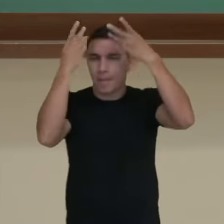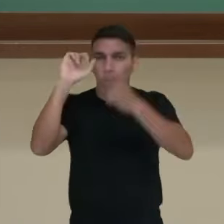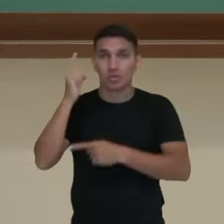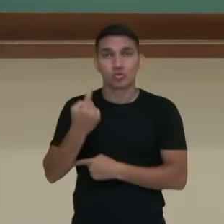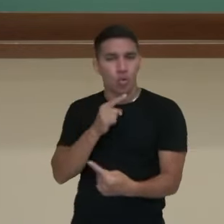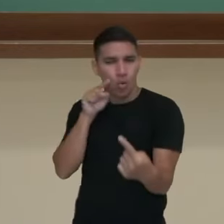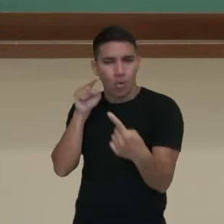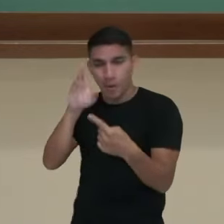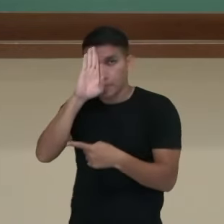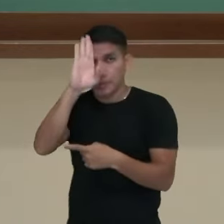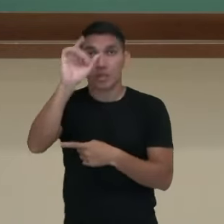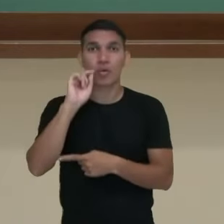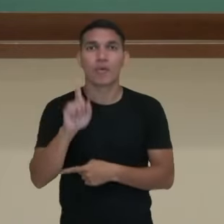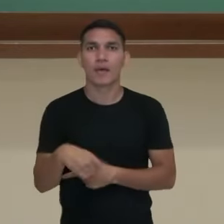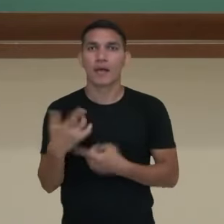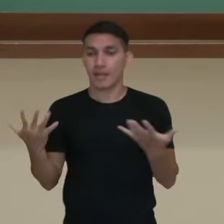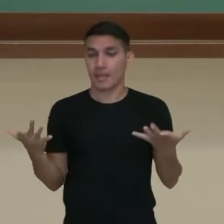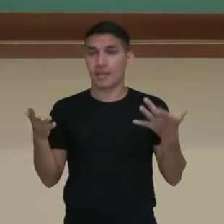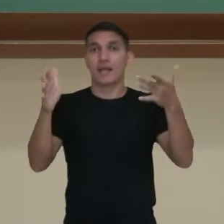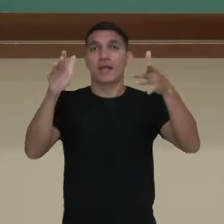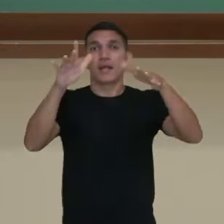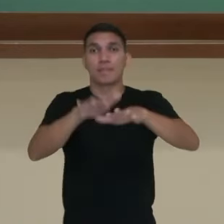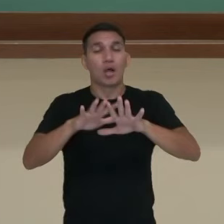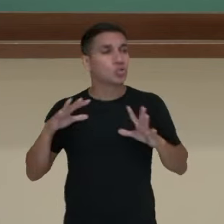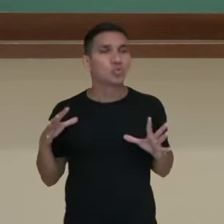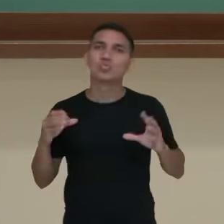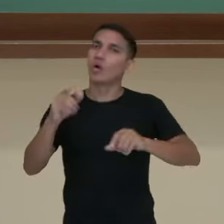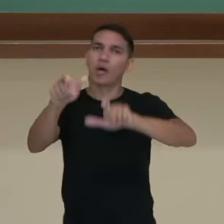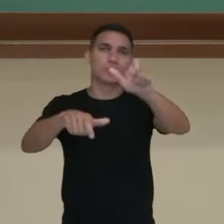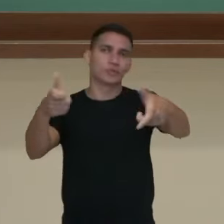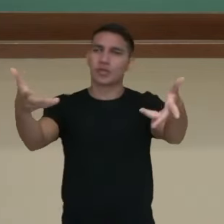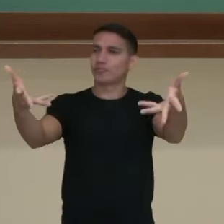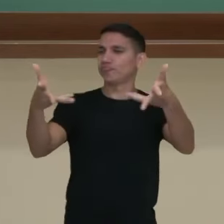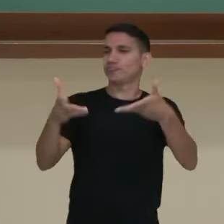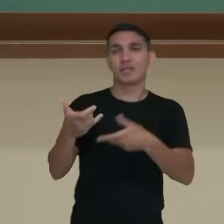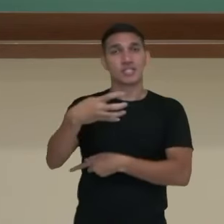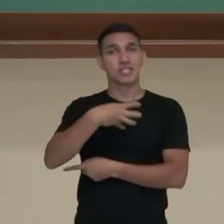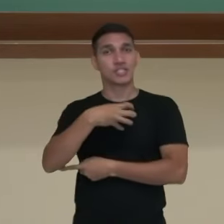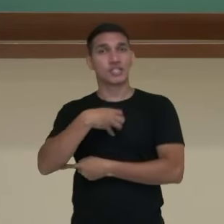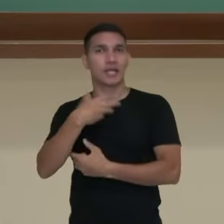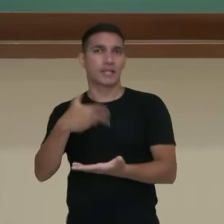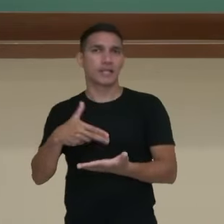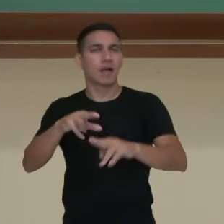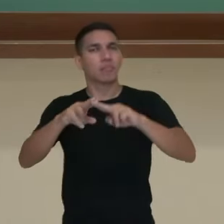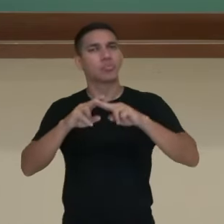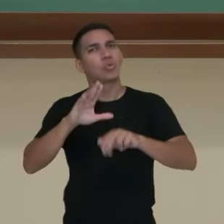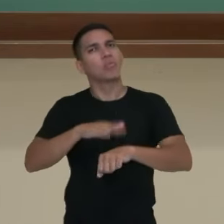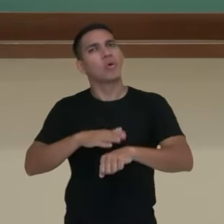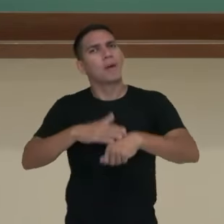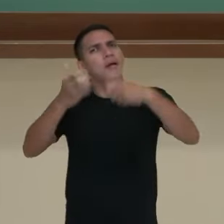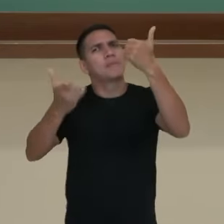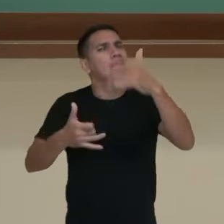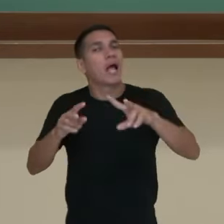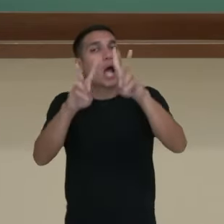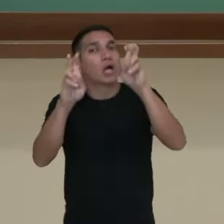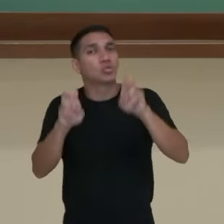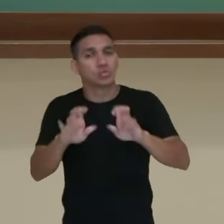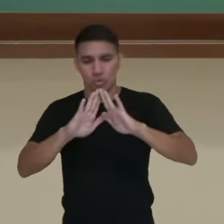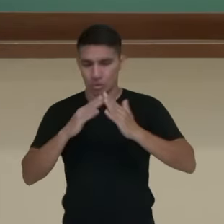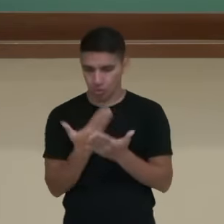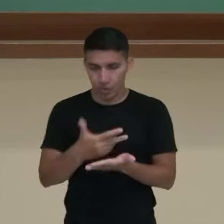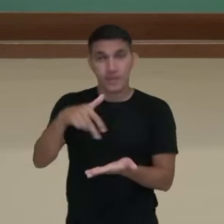principal objetivo é incluir todo mundo nesse estilo de dança. Então, quando a gente fala de dançar na